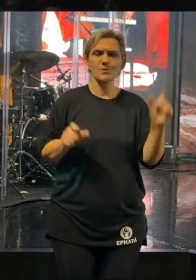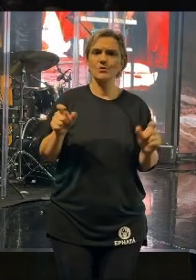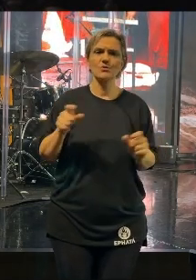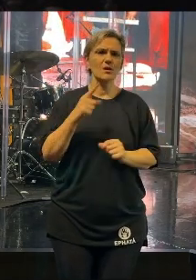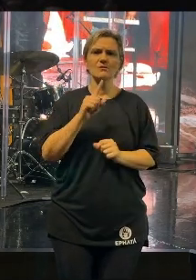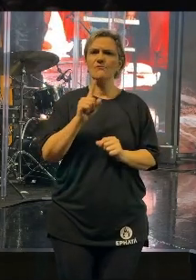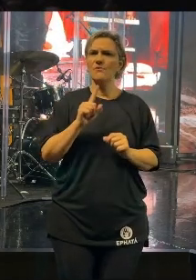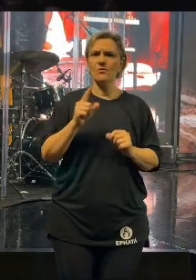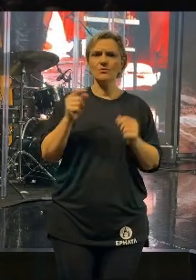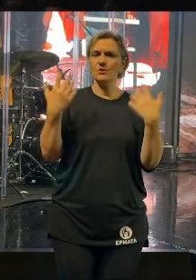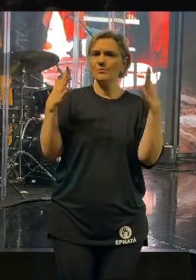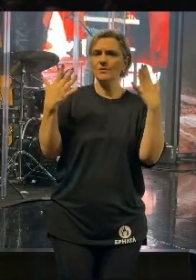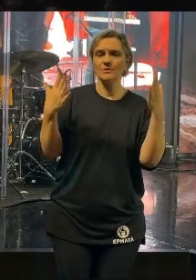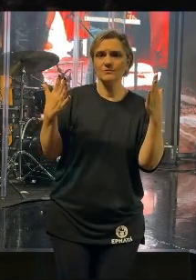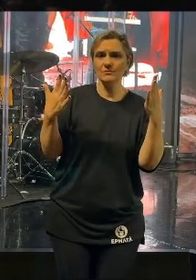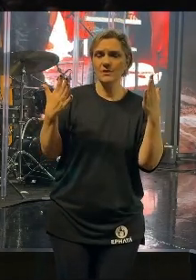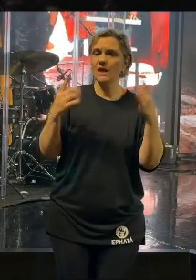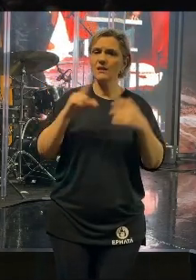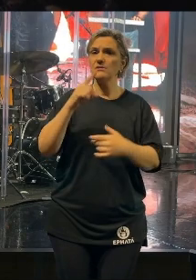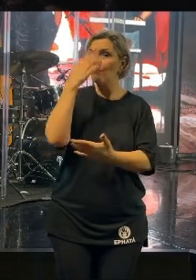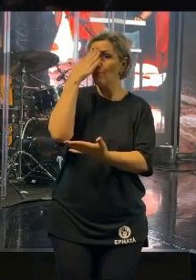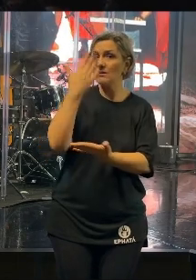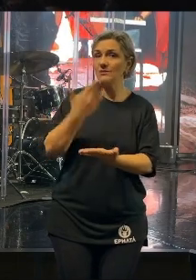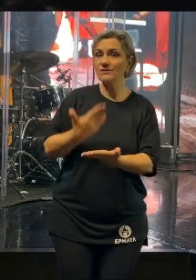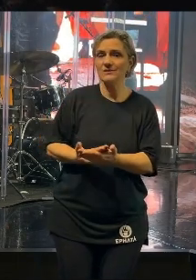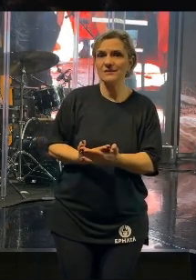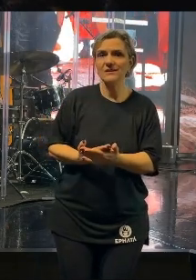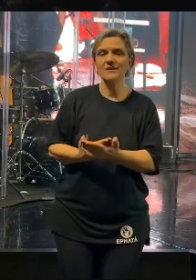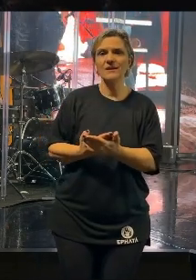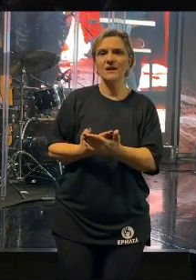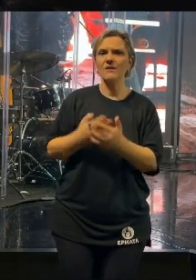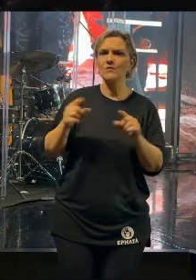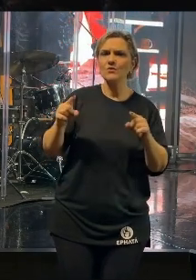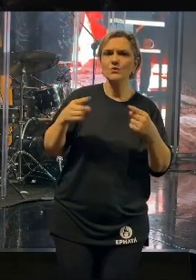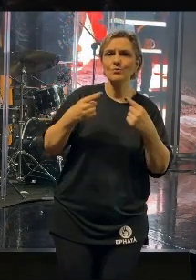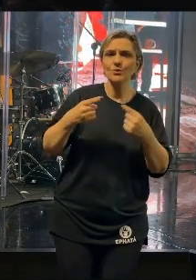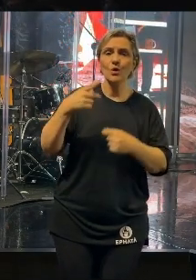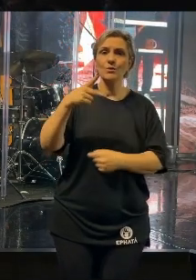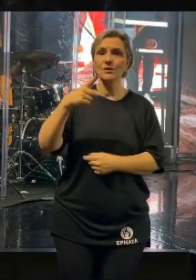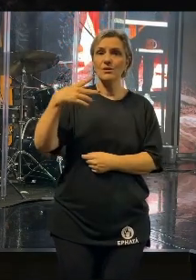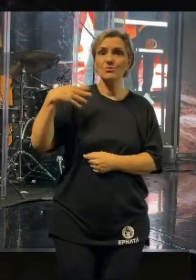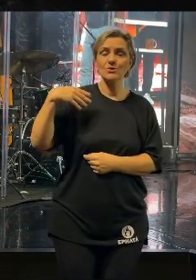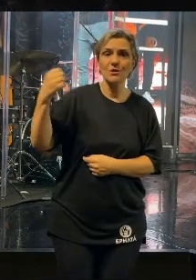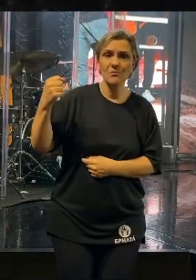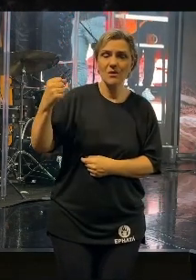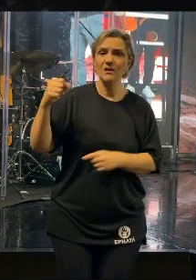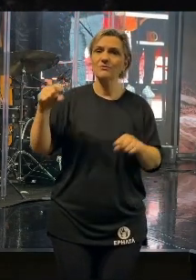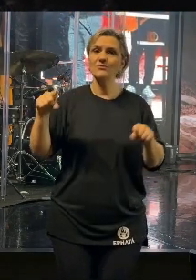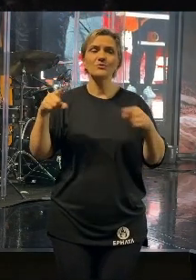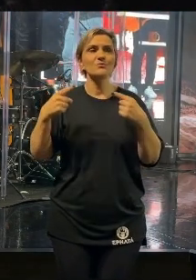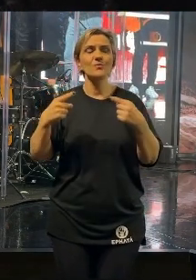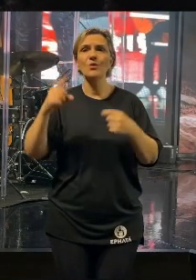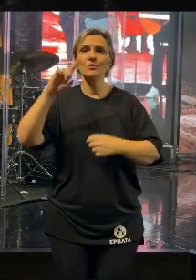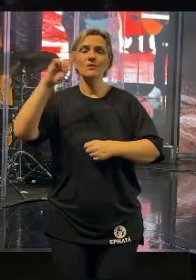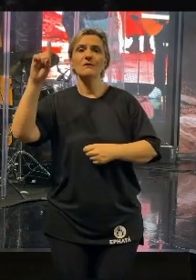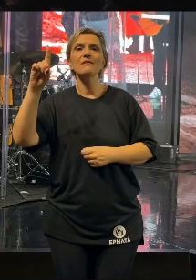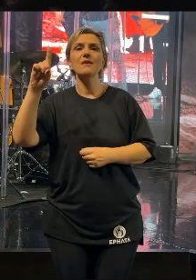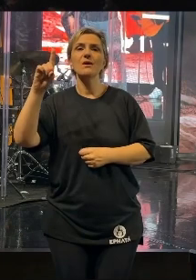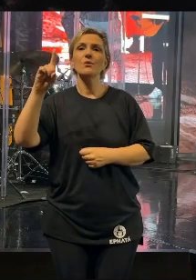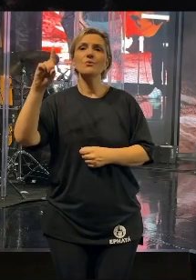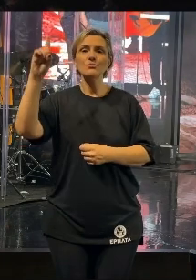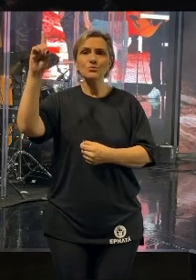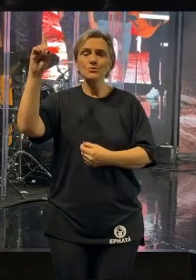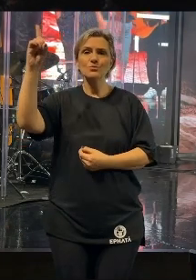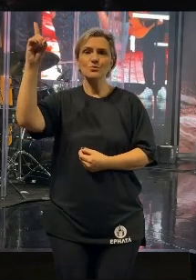aplaudir, elas não vão acreditar, elas vão se opor ao teu chamado, elas vão se opor àquilo que Deus colocou em